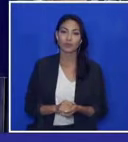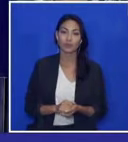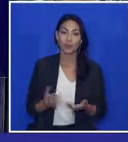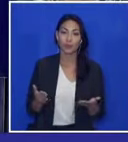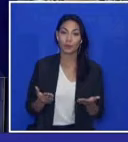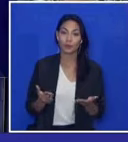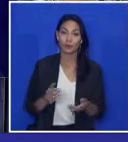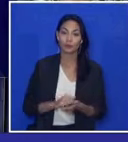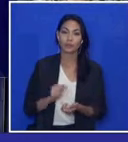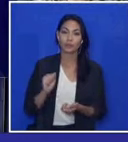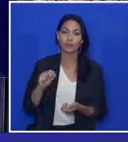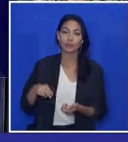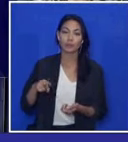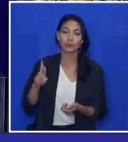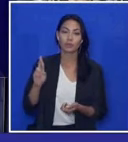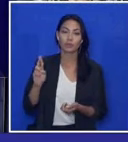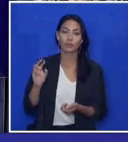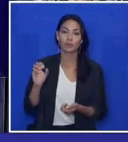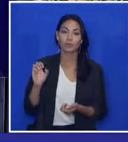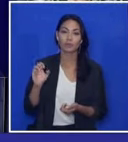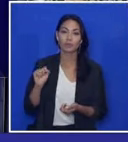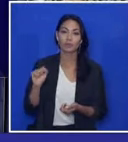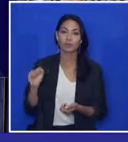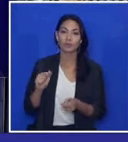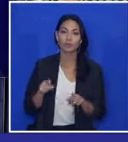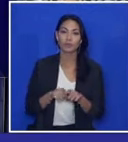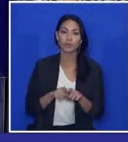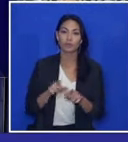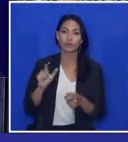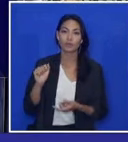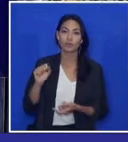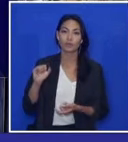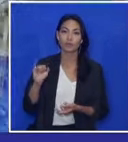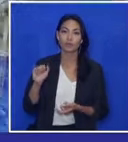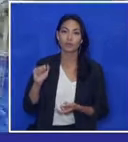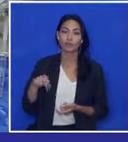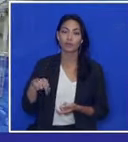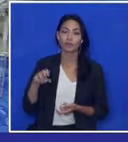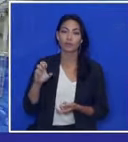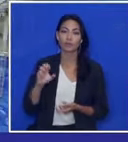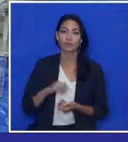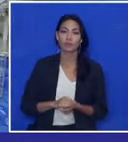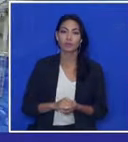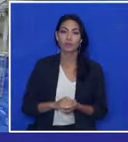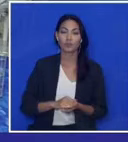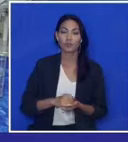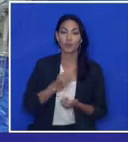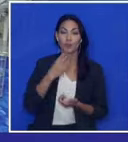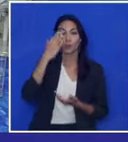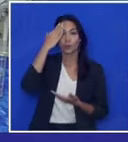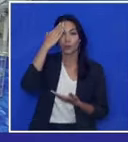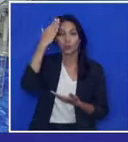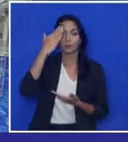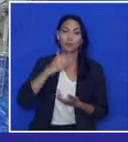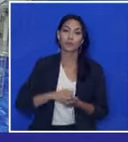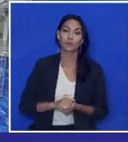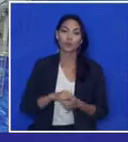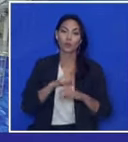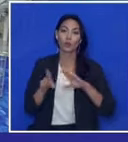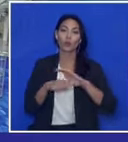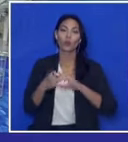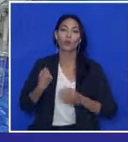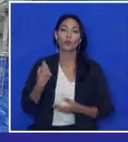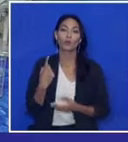populares. Aqui ao meu lado, a Andressa Campos e a Laiane Benfica. Boa noite, muito obrigada. Desse outro lado, o suporte do Globo número 1